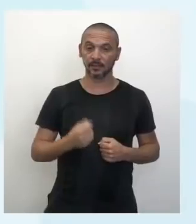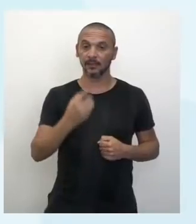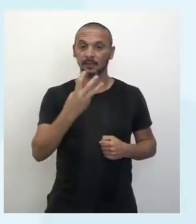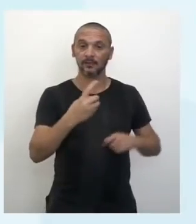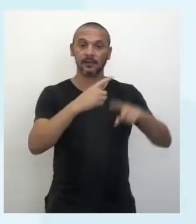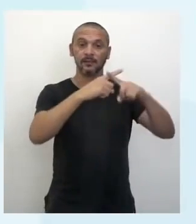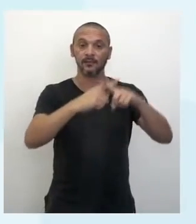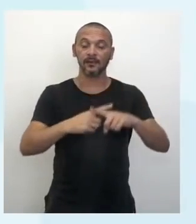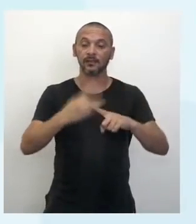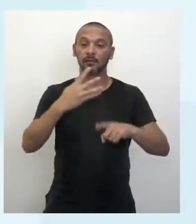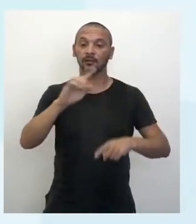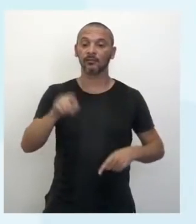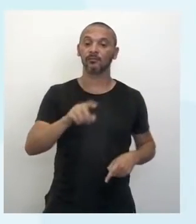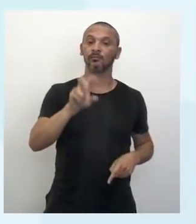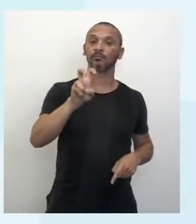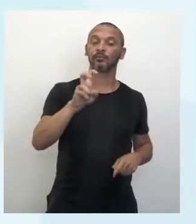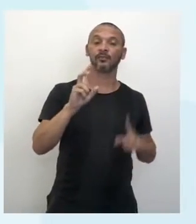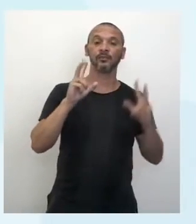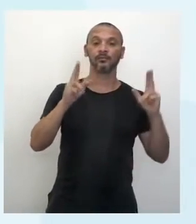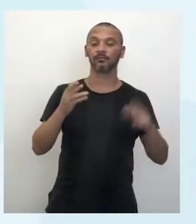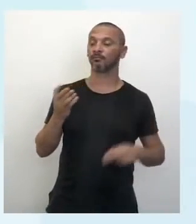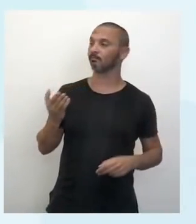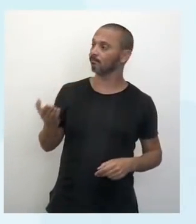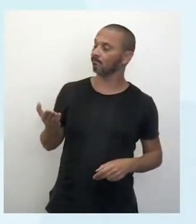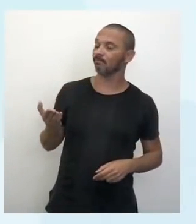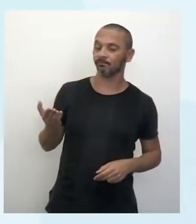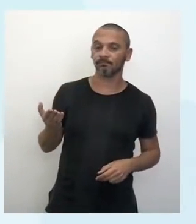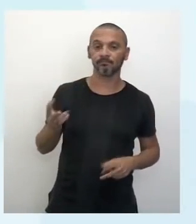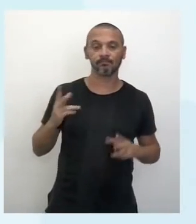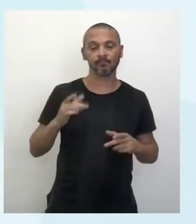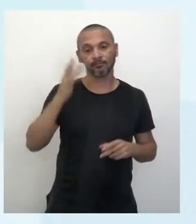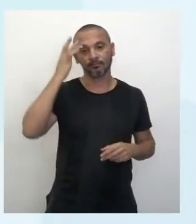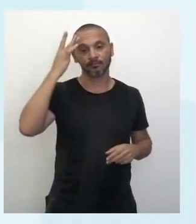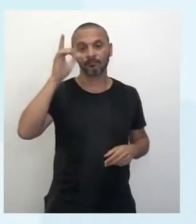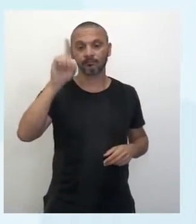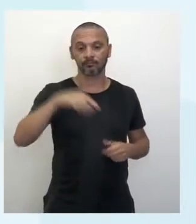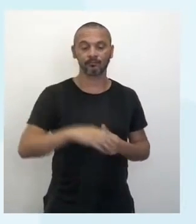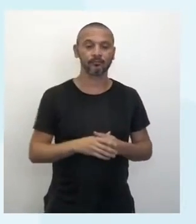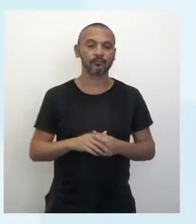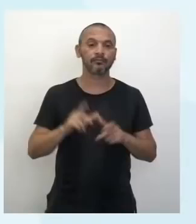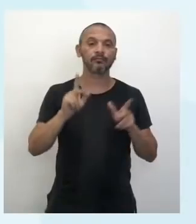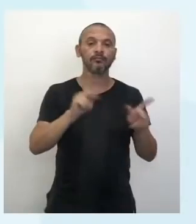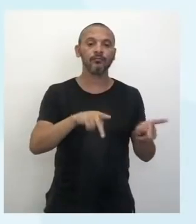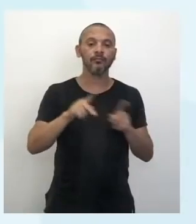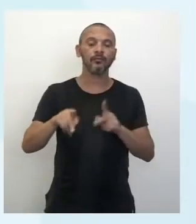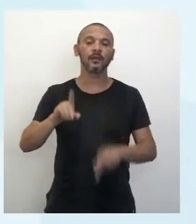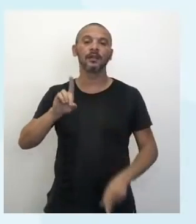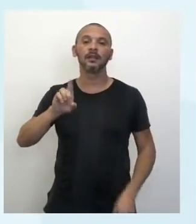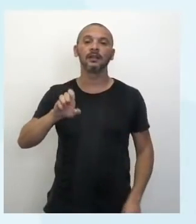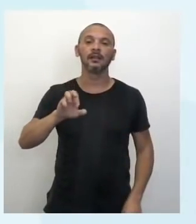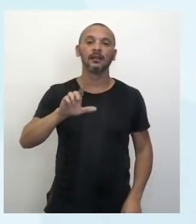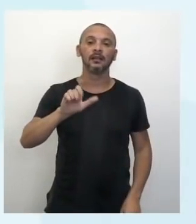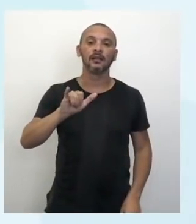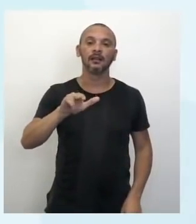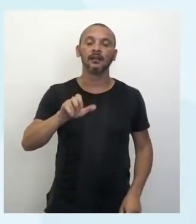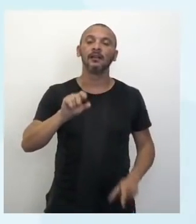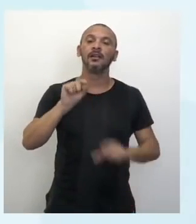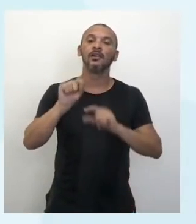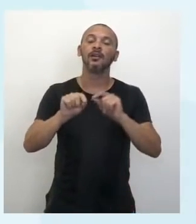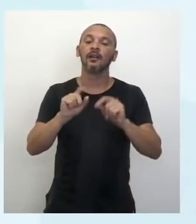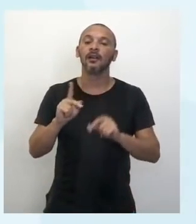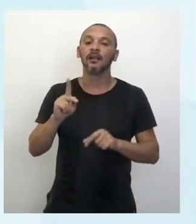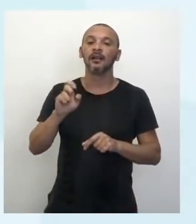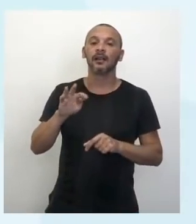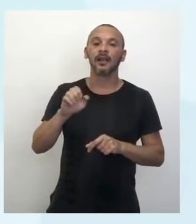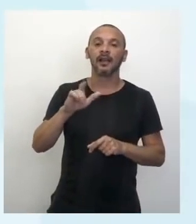3 vezes 4,5 é mais fácil de multiplicar, tá certo? Professora Verlaine, Vivi, desculpa. Professora Verlaine dizendo aqui que a Kathleen